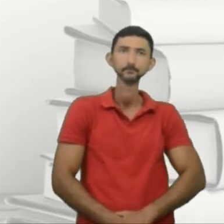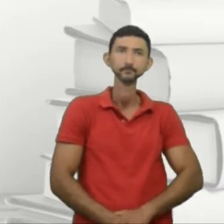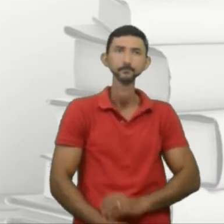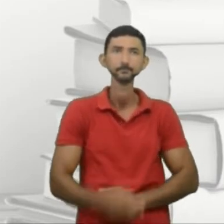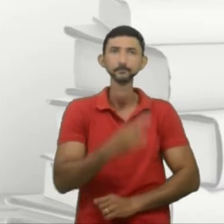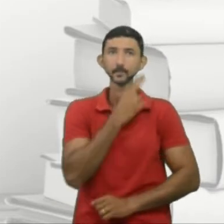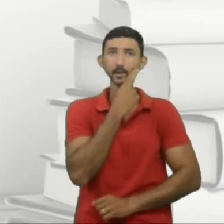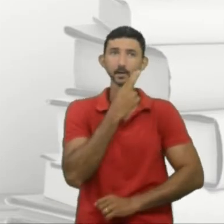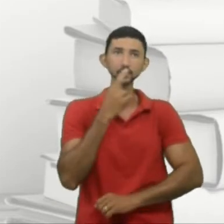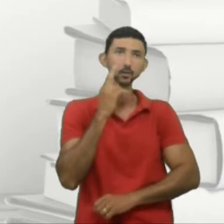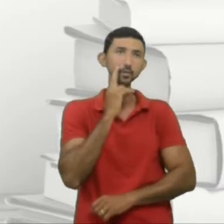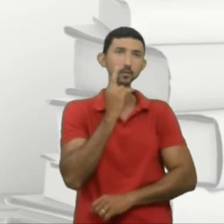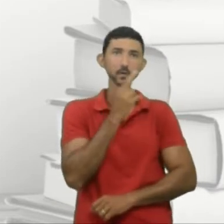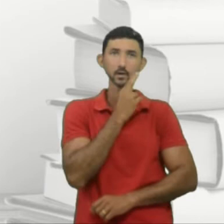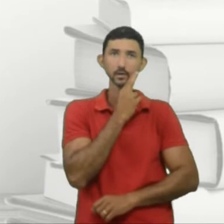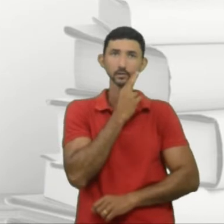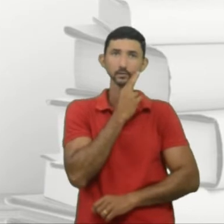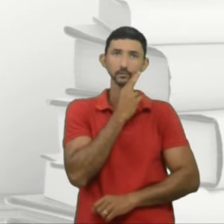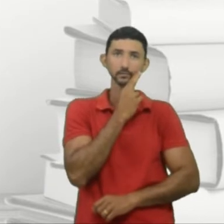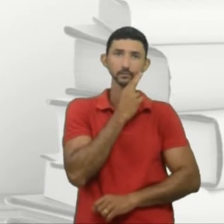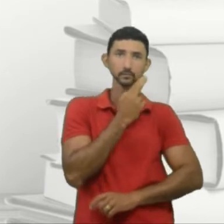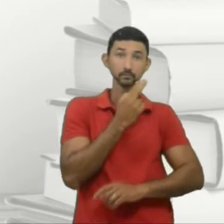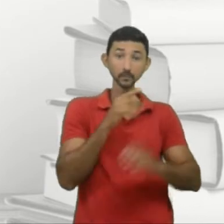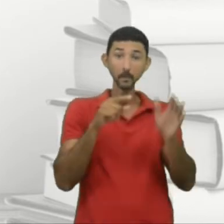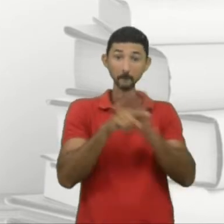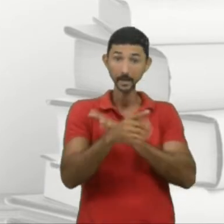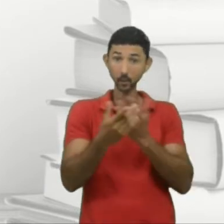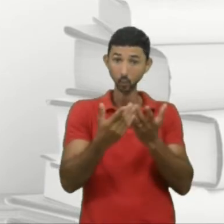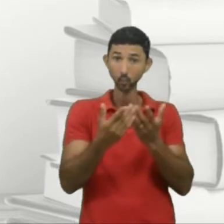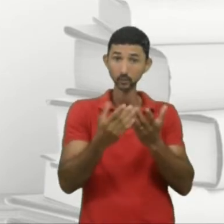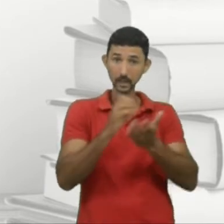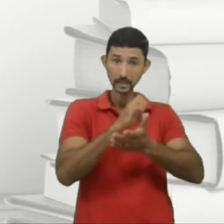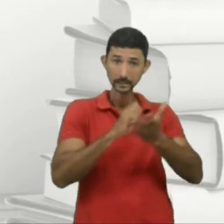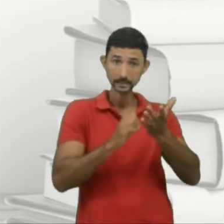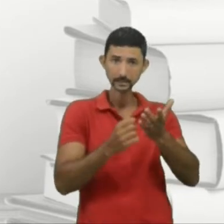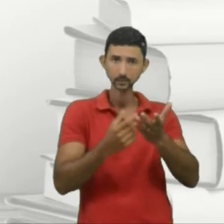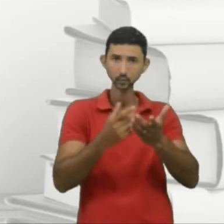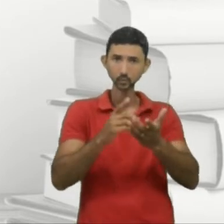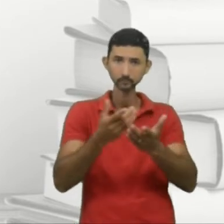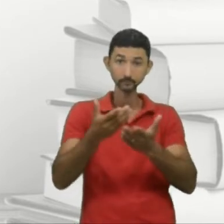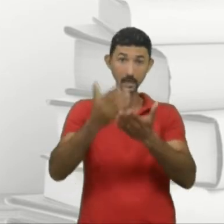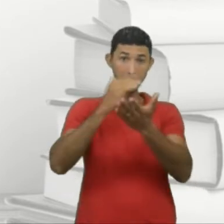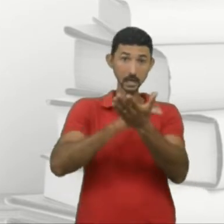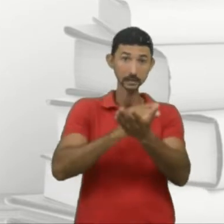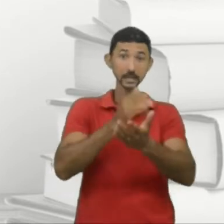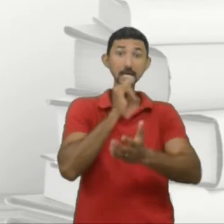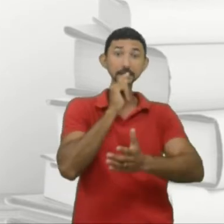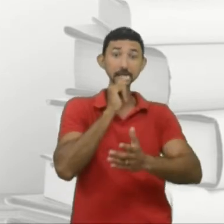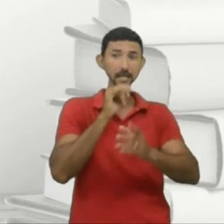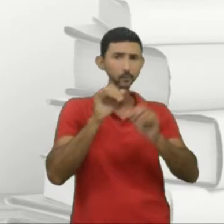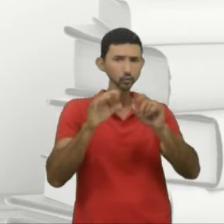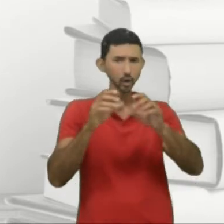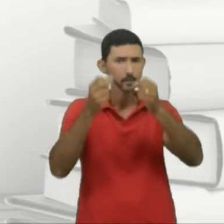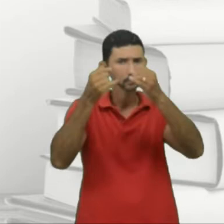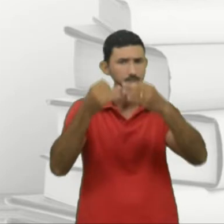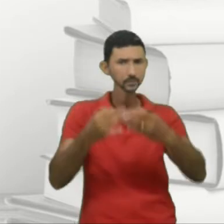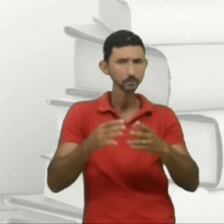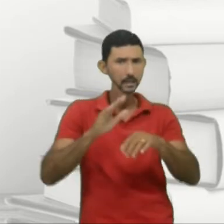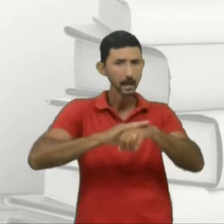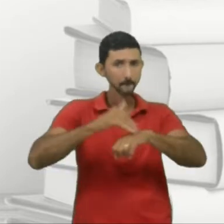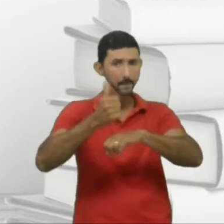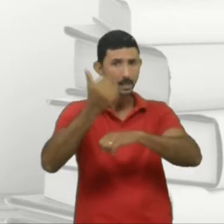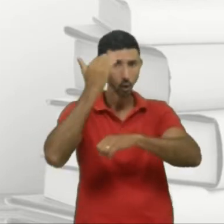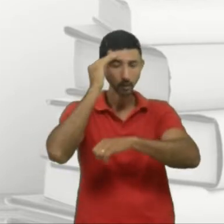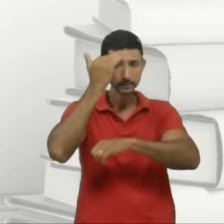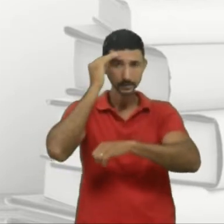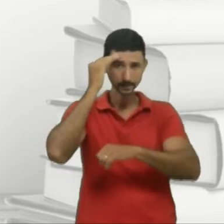Um restaurante, na verdade é uma questão agora, né? Aqueles 2 exemplos foram somente situações problemas para a gente